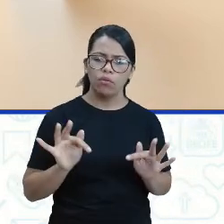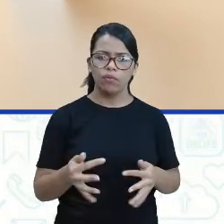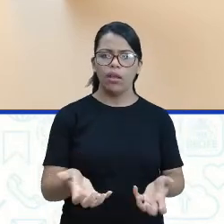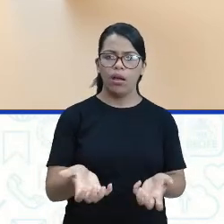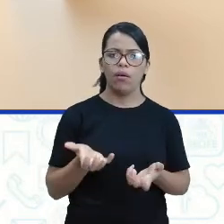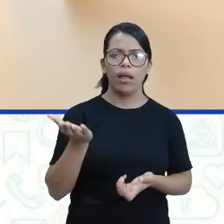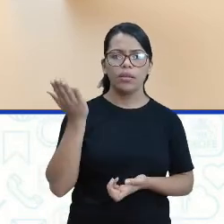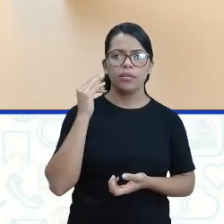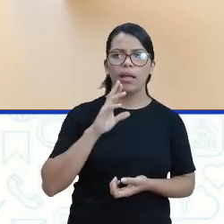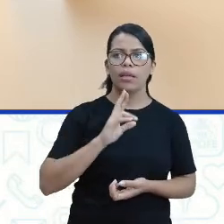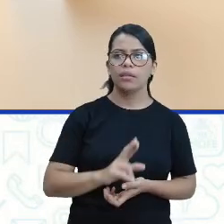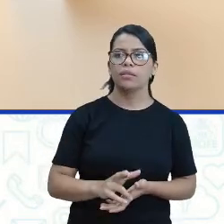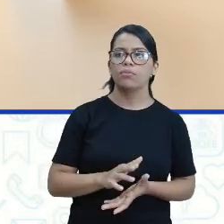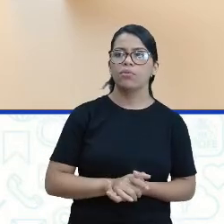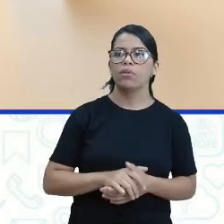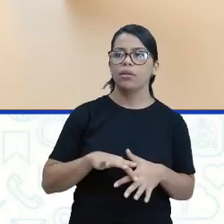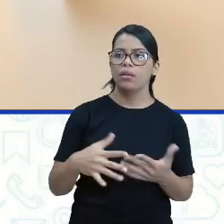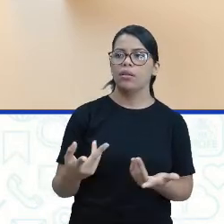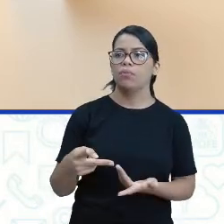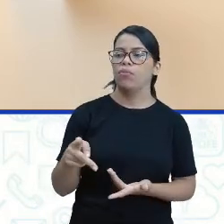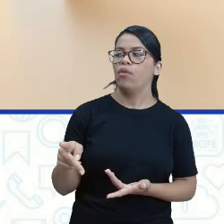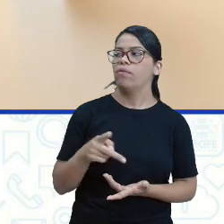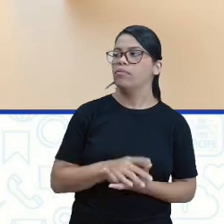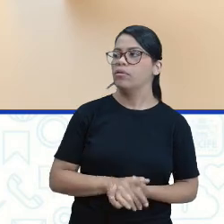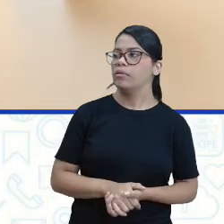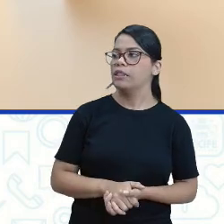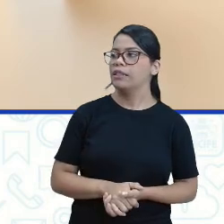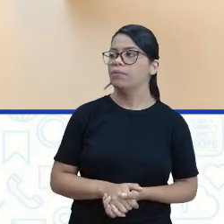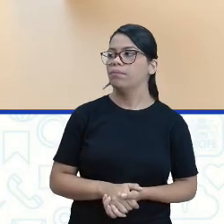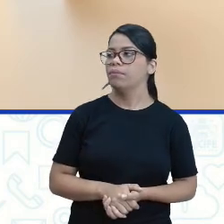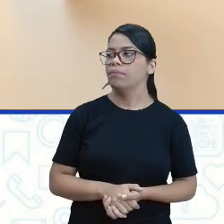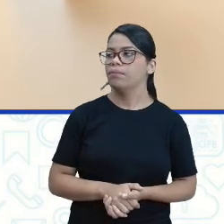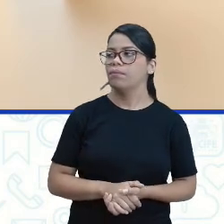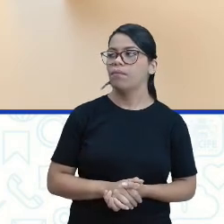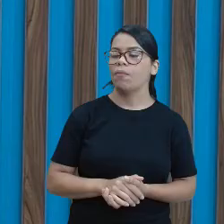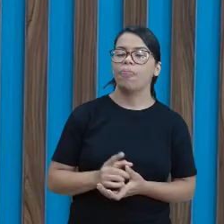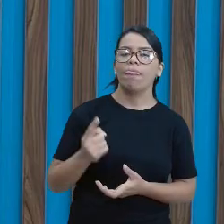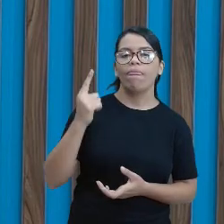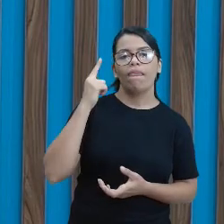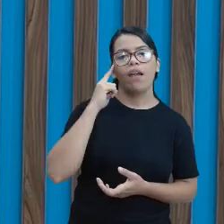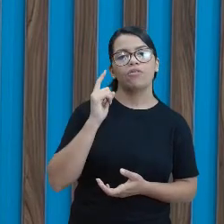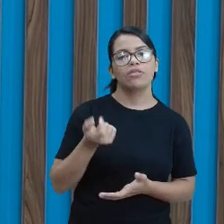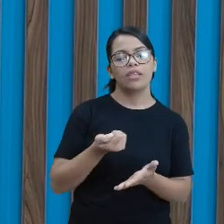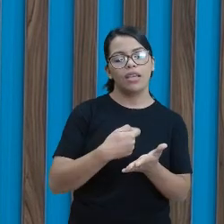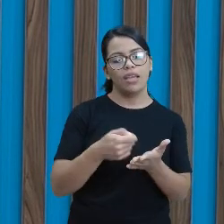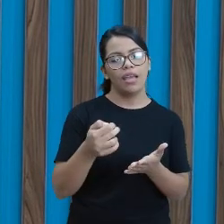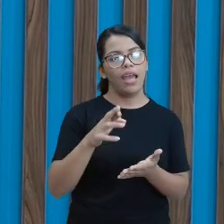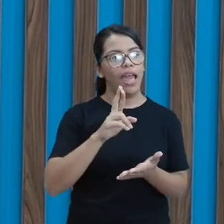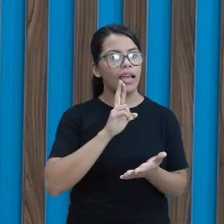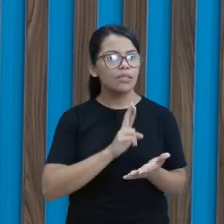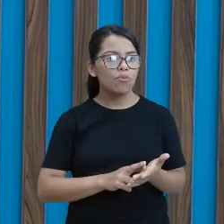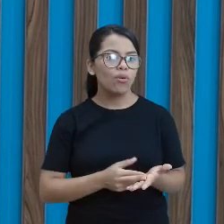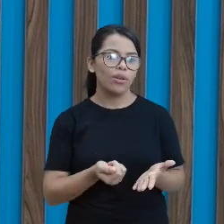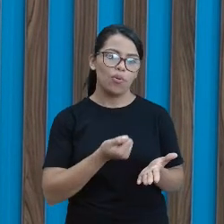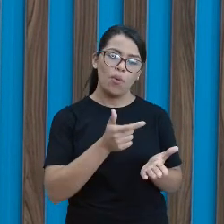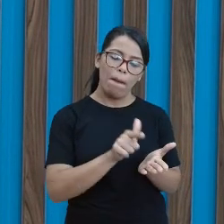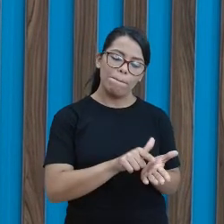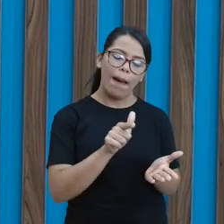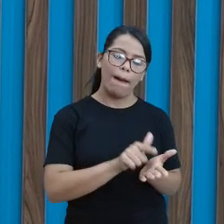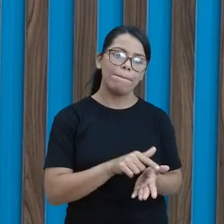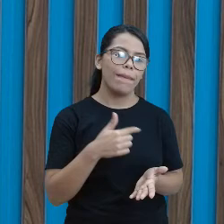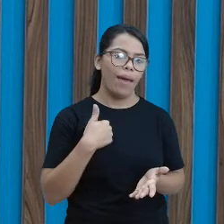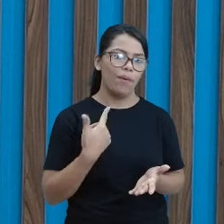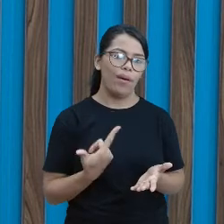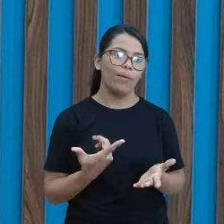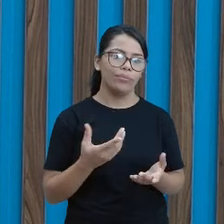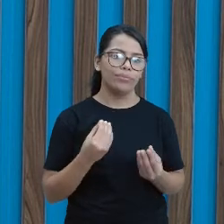para responder para esses meninos. E aí, prof? Eu acho que quem respondeu, Carol, deve ter colocado no papelzinho, como eu também dei essa opção, não é? É verdade. Não ficou